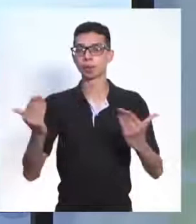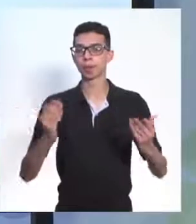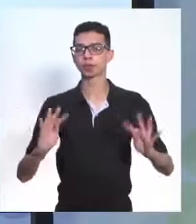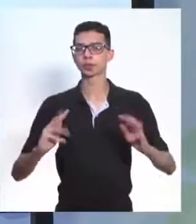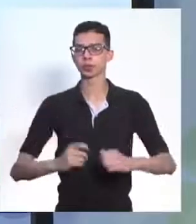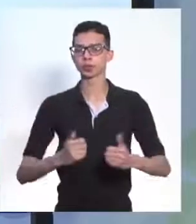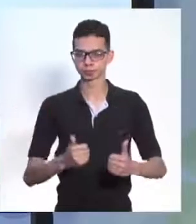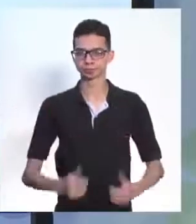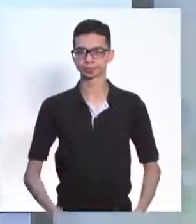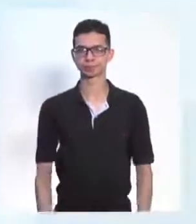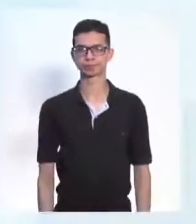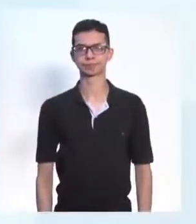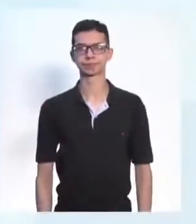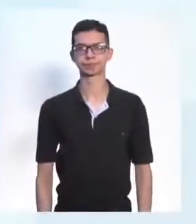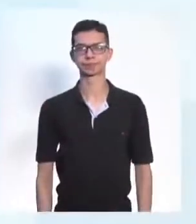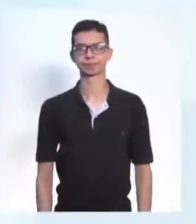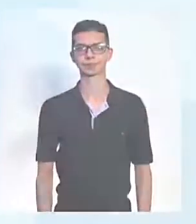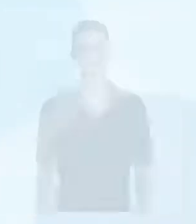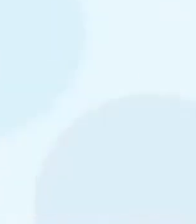todo.